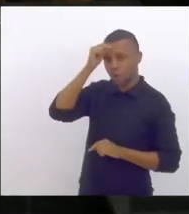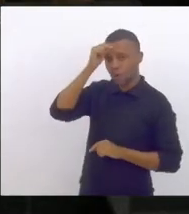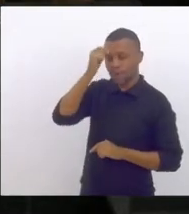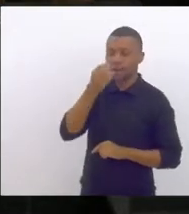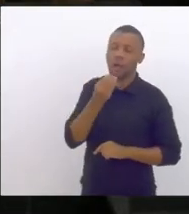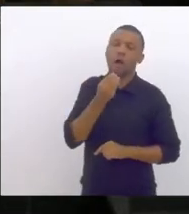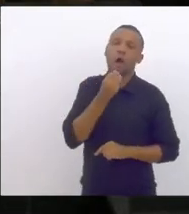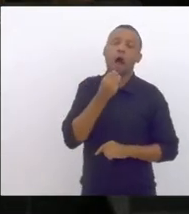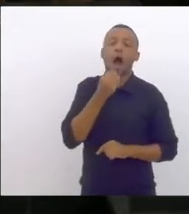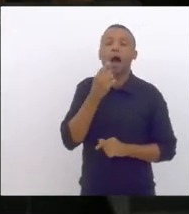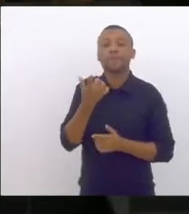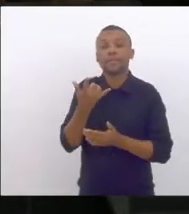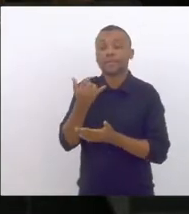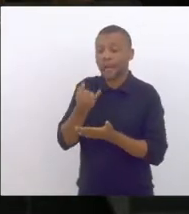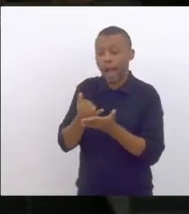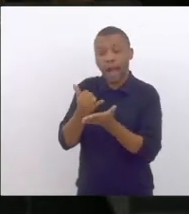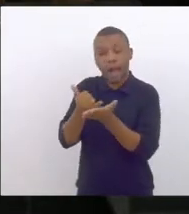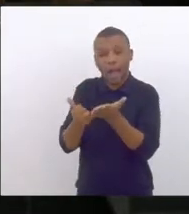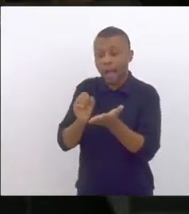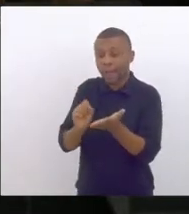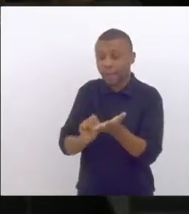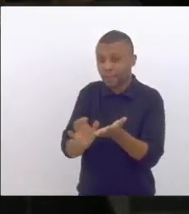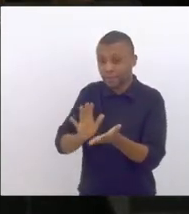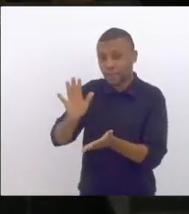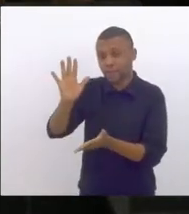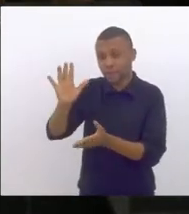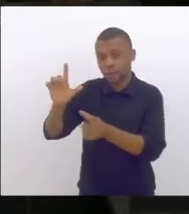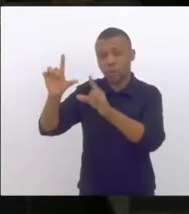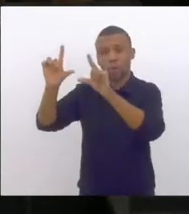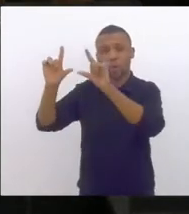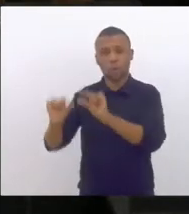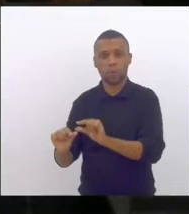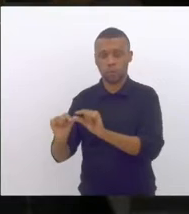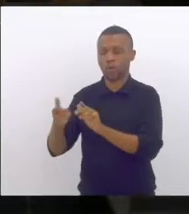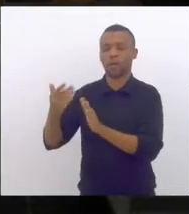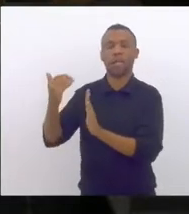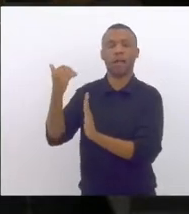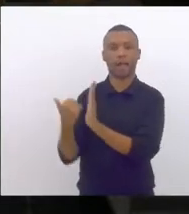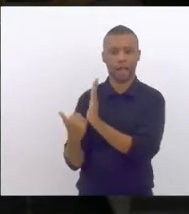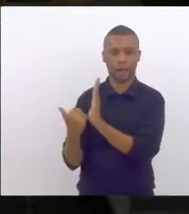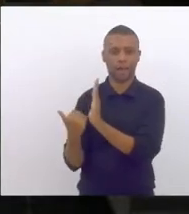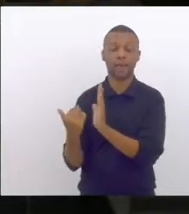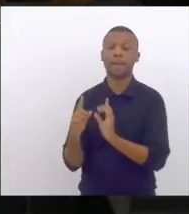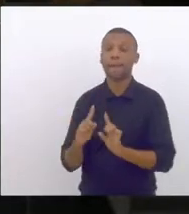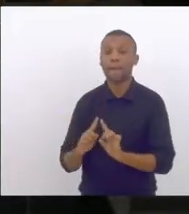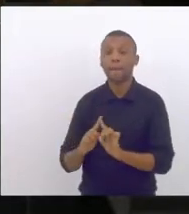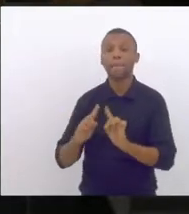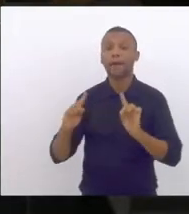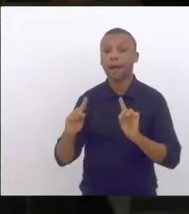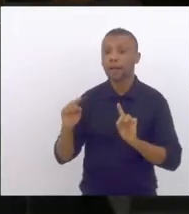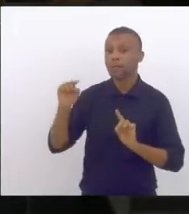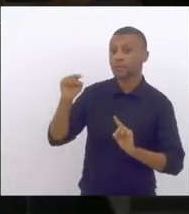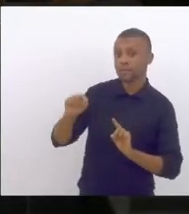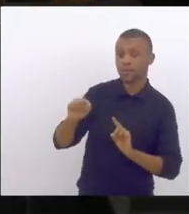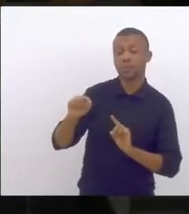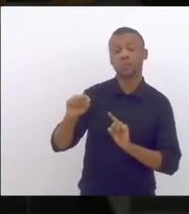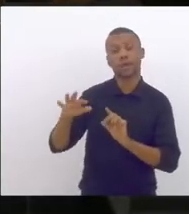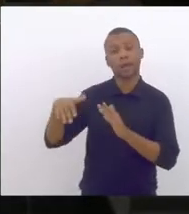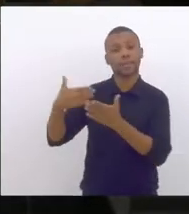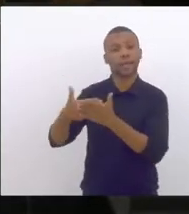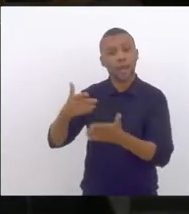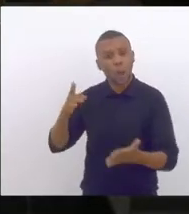quesito Transportes cai rapidamente mas até isso amortecer